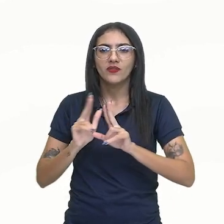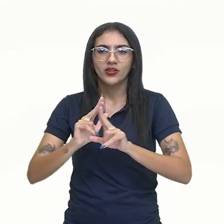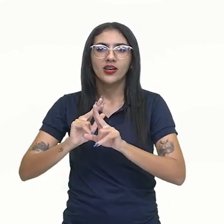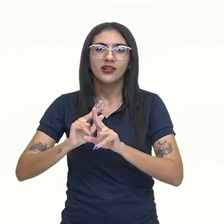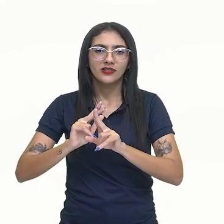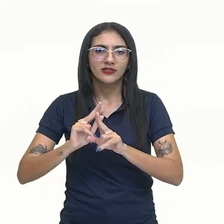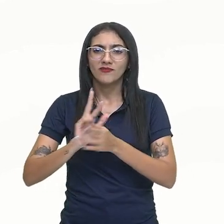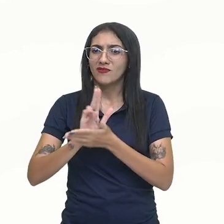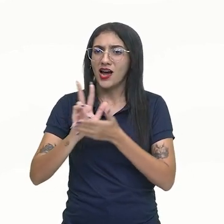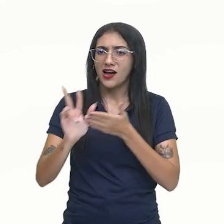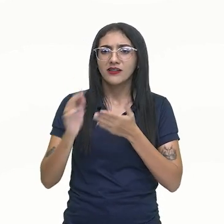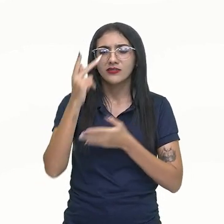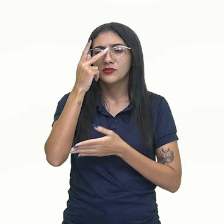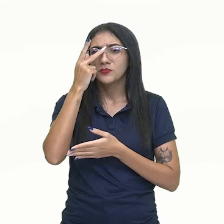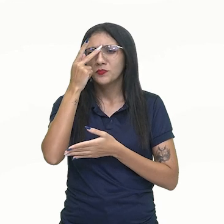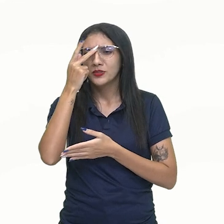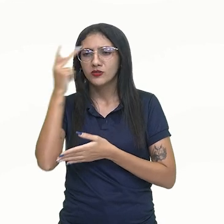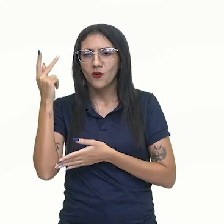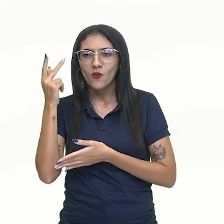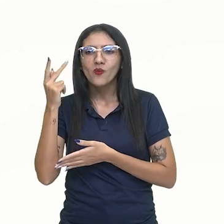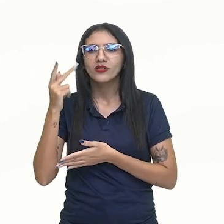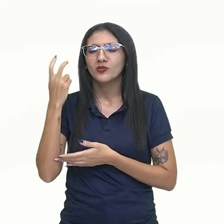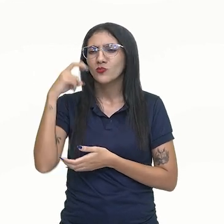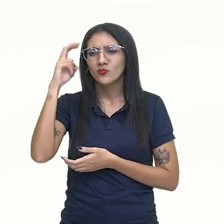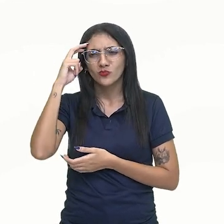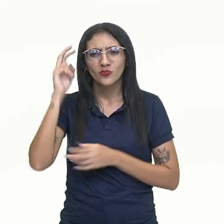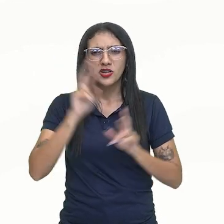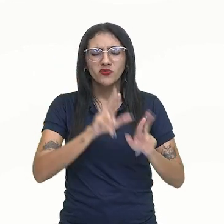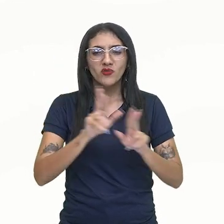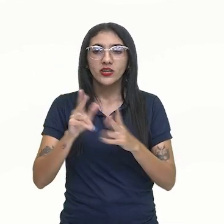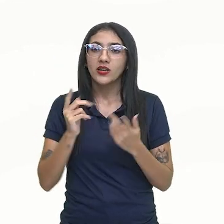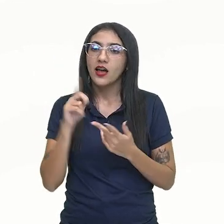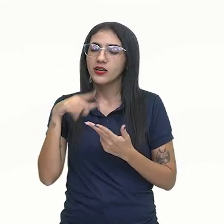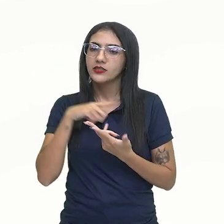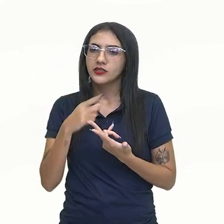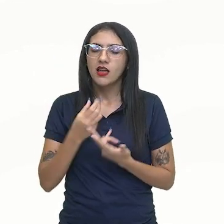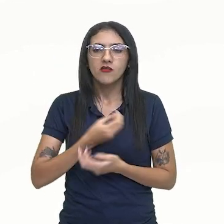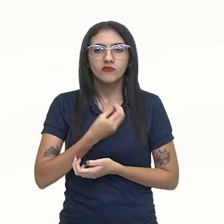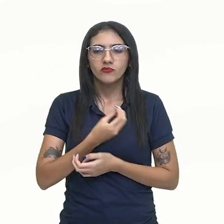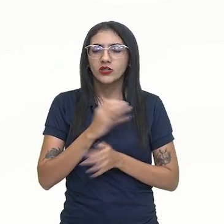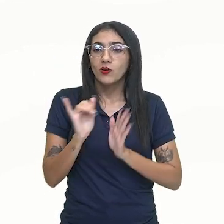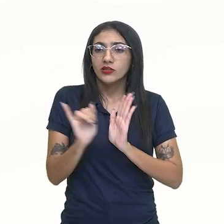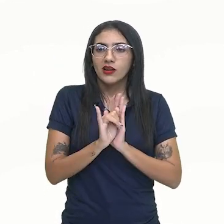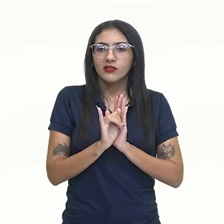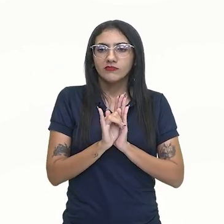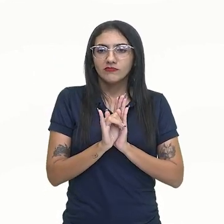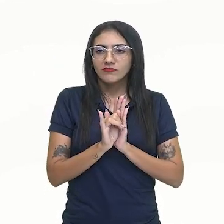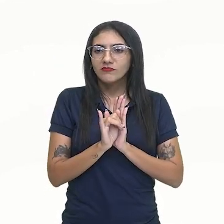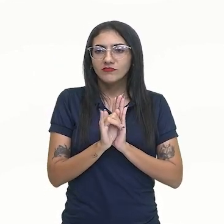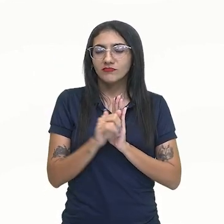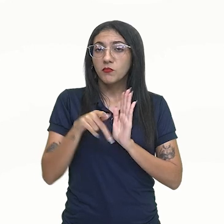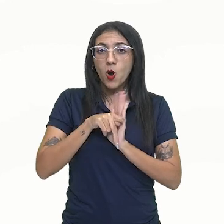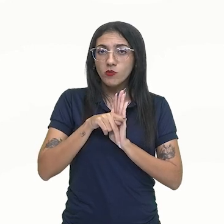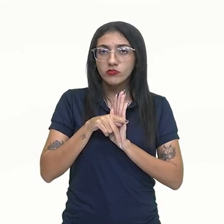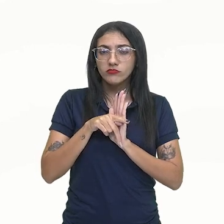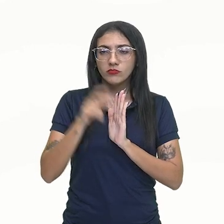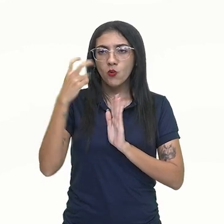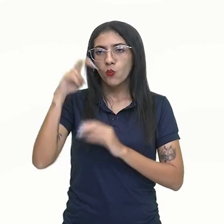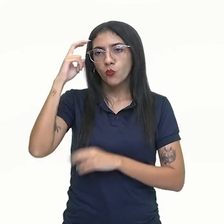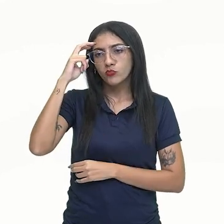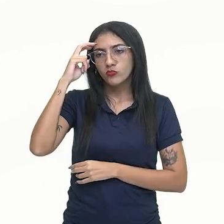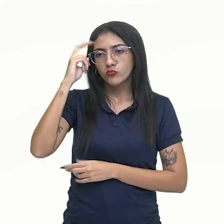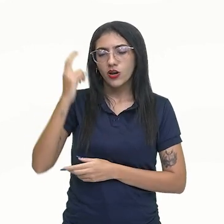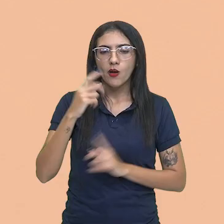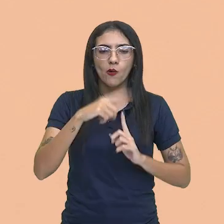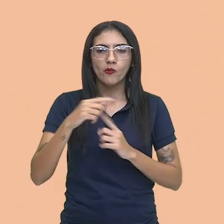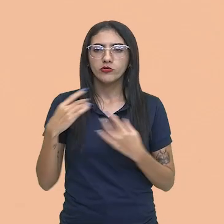outros povos, né? Então eles vão carregar ali com eles a sua cultura, né? A